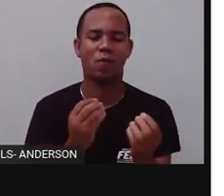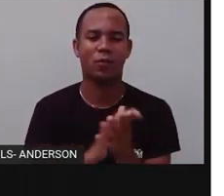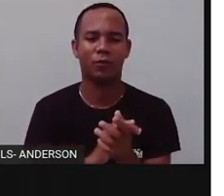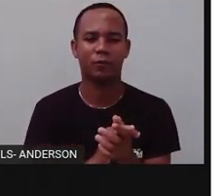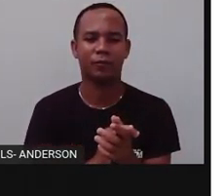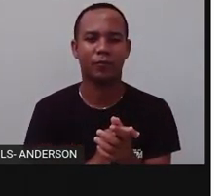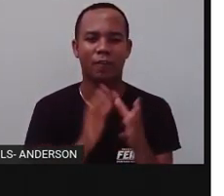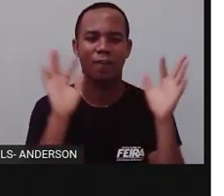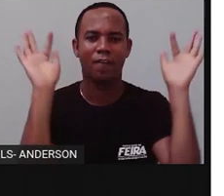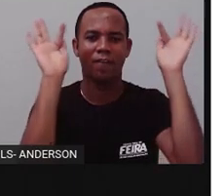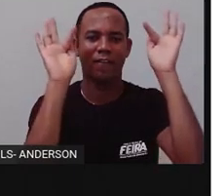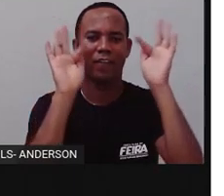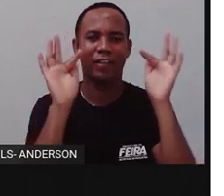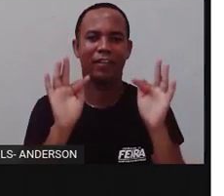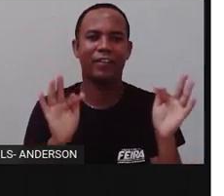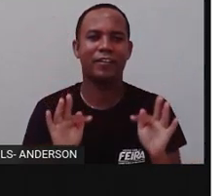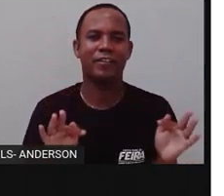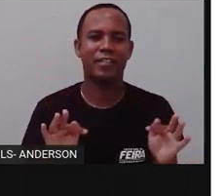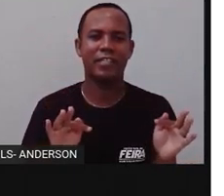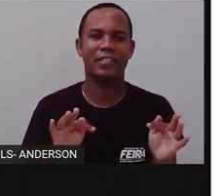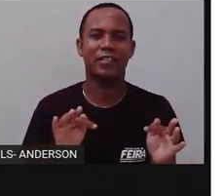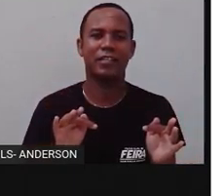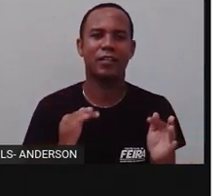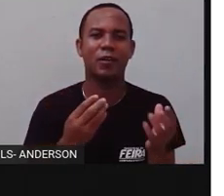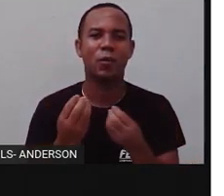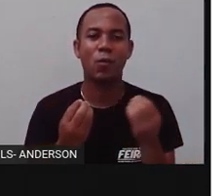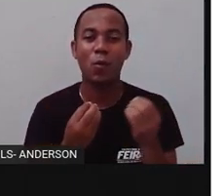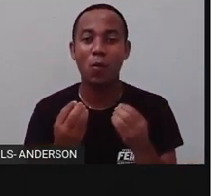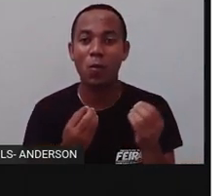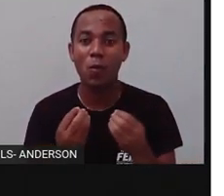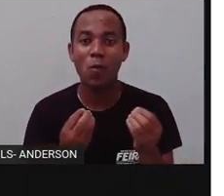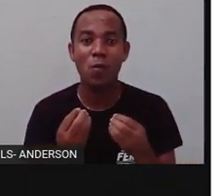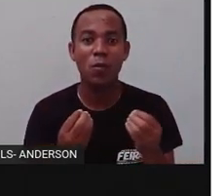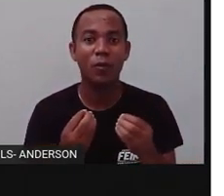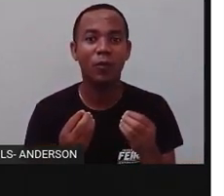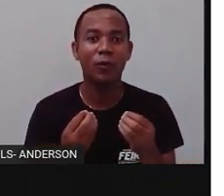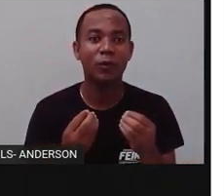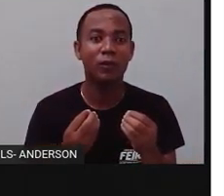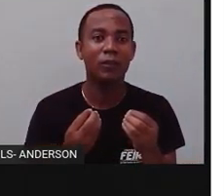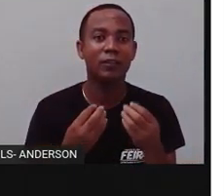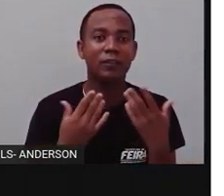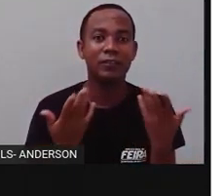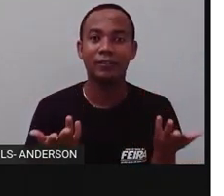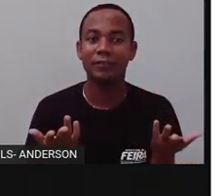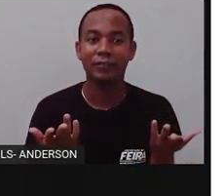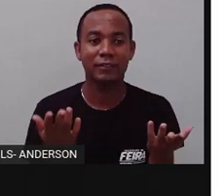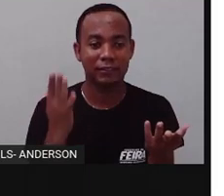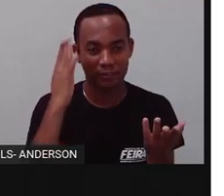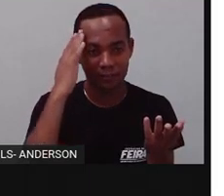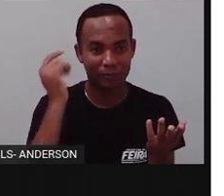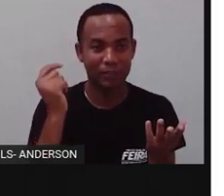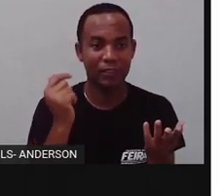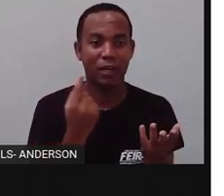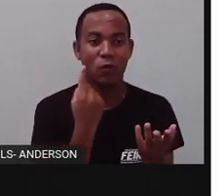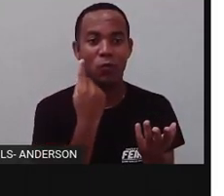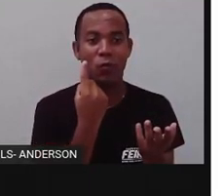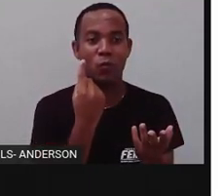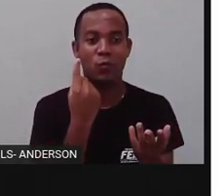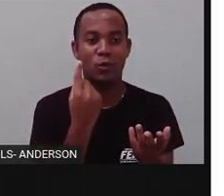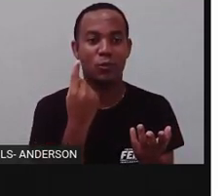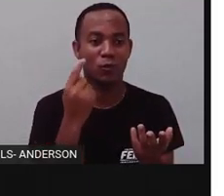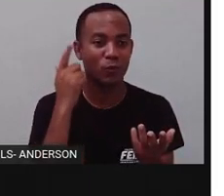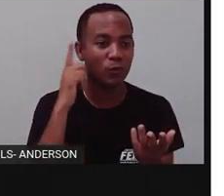estavam felizes da vida com a situação, né? Estava feliz da vida com a situação. Ele seria o único a